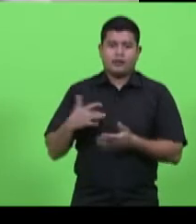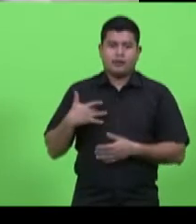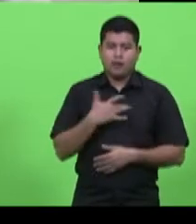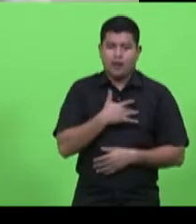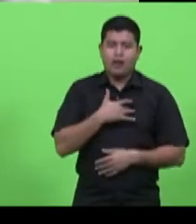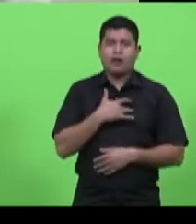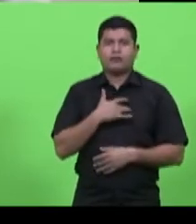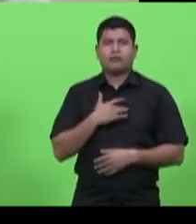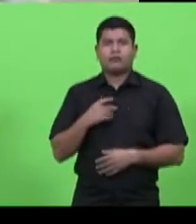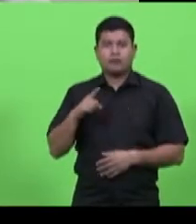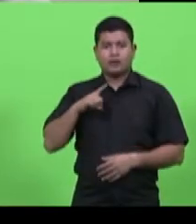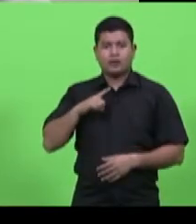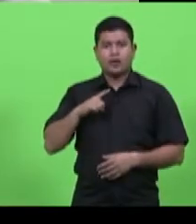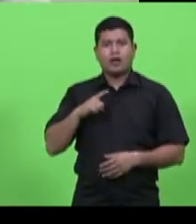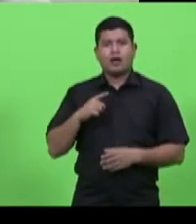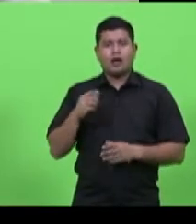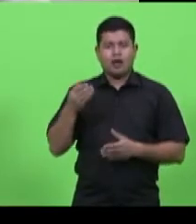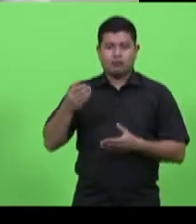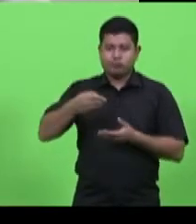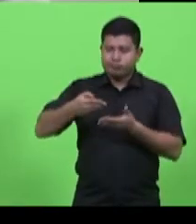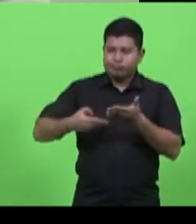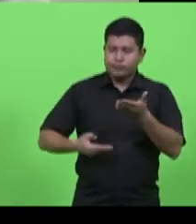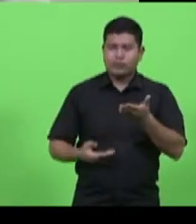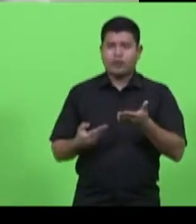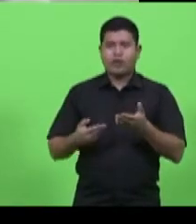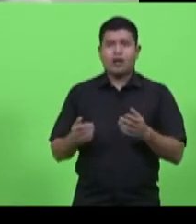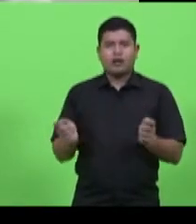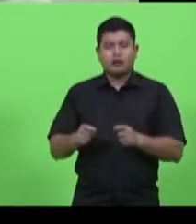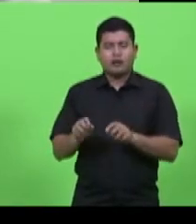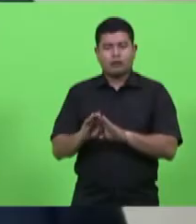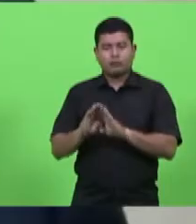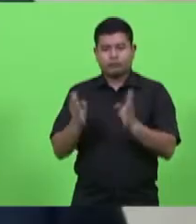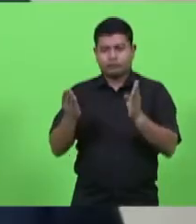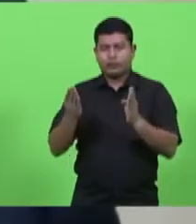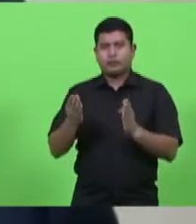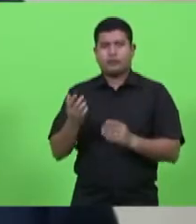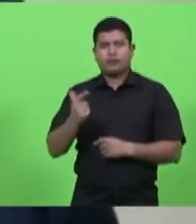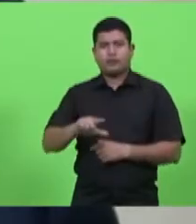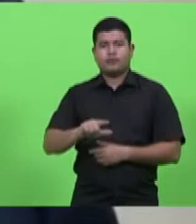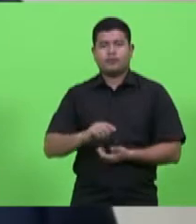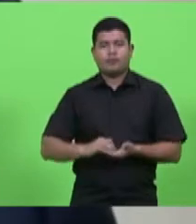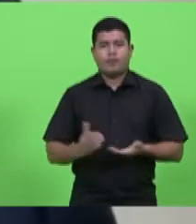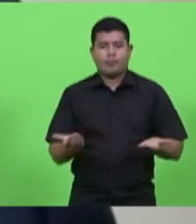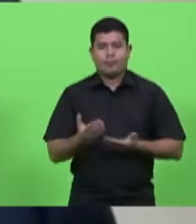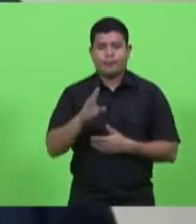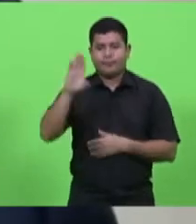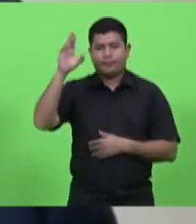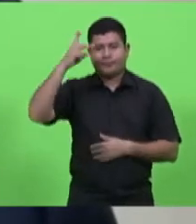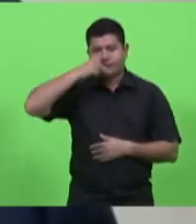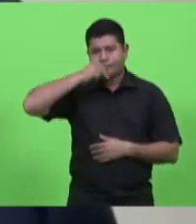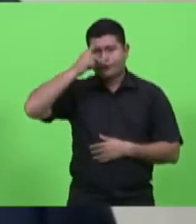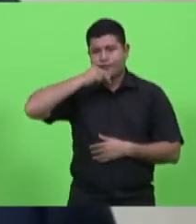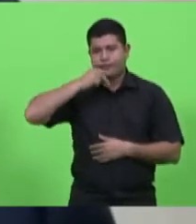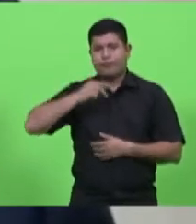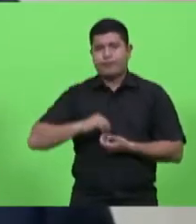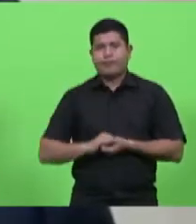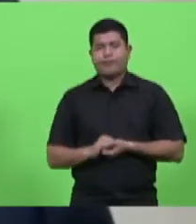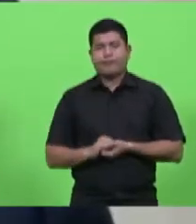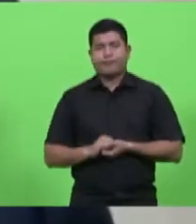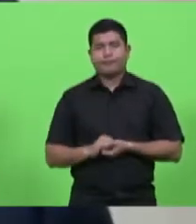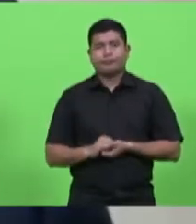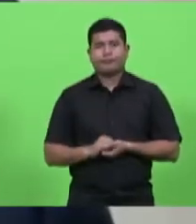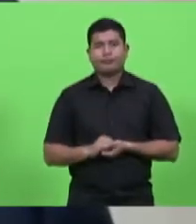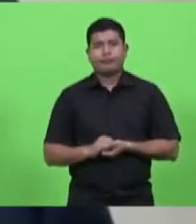suas atividades. Obrigado, senhor presidente. Deputado Kennedy Nunes, para discutir. Deputado Sérgio Marques. Senhor presidente,